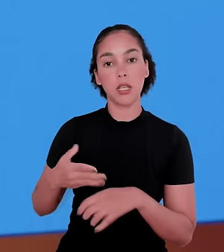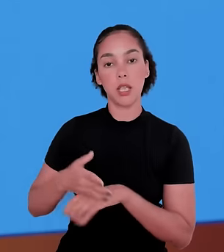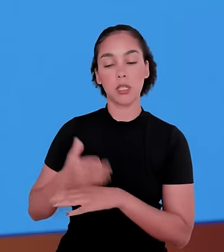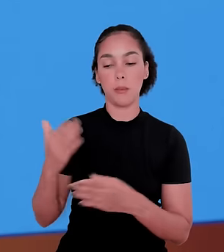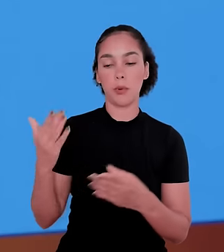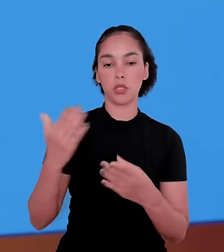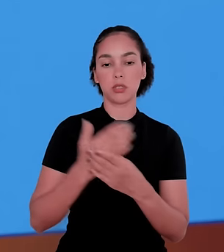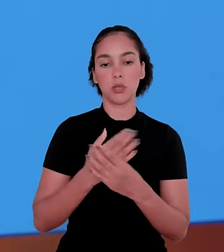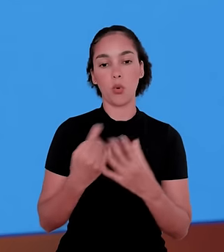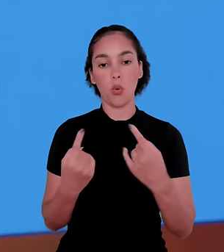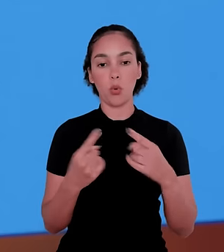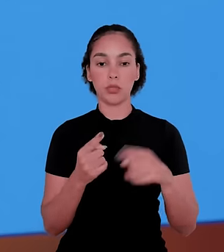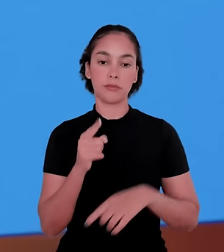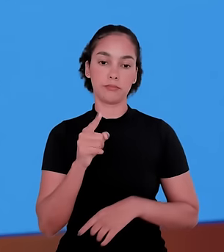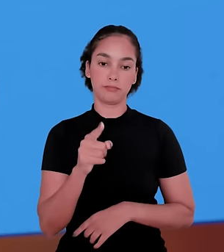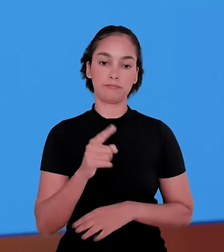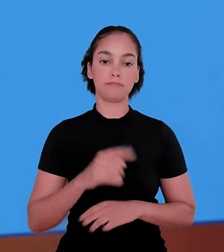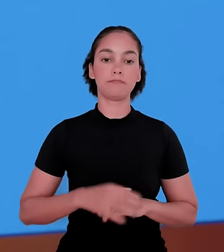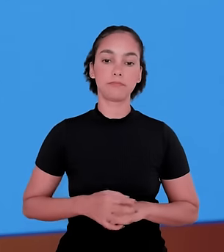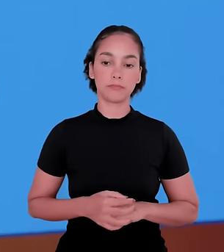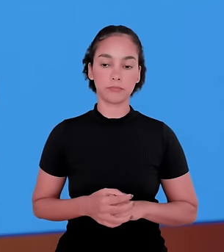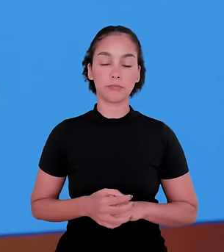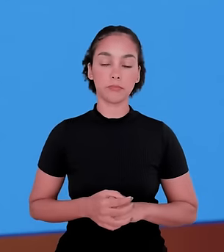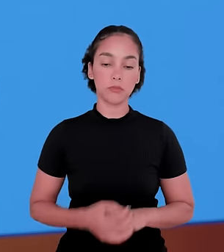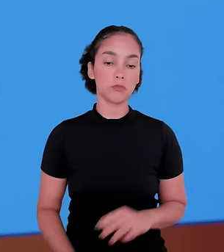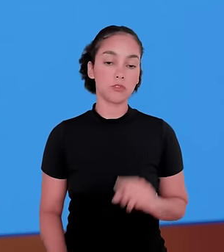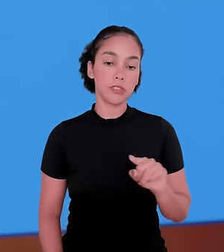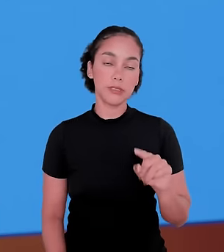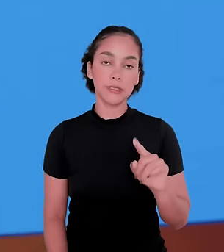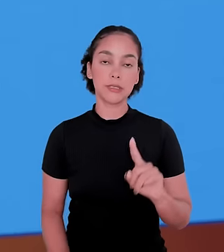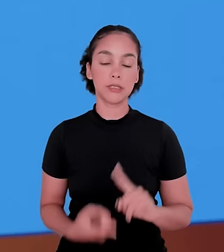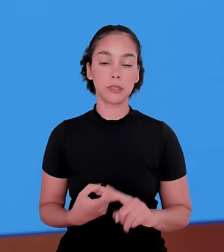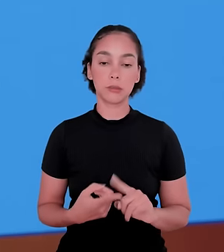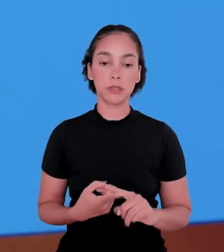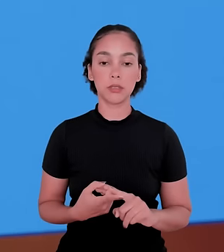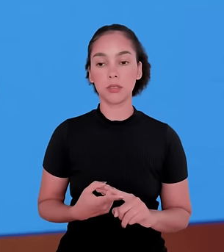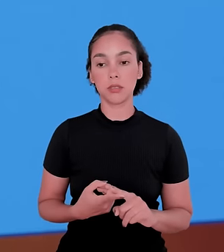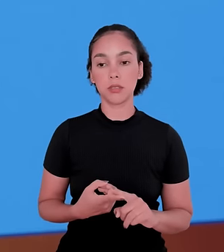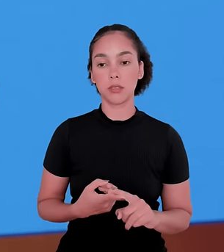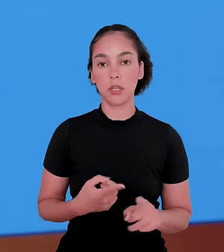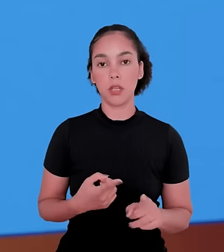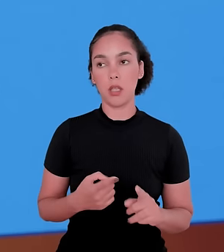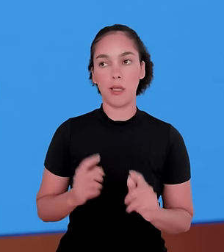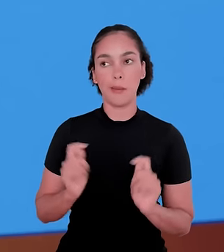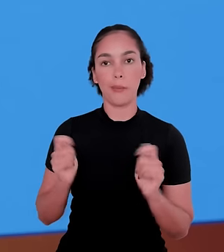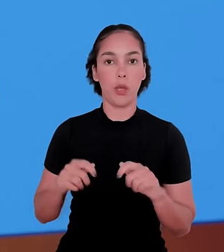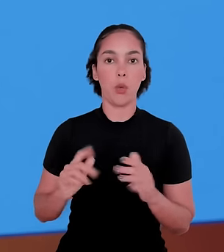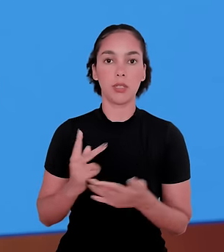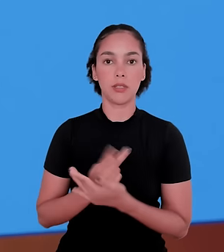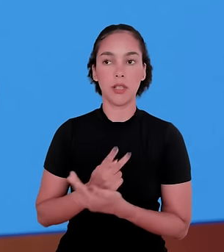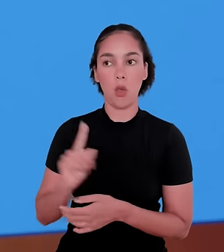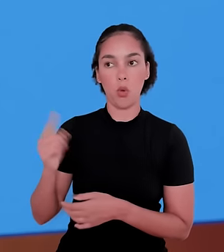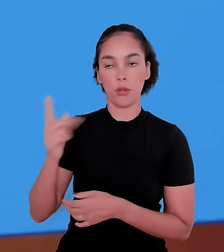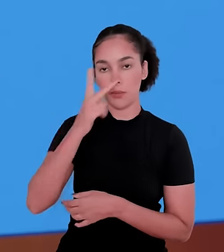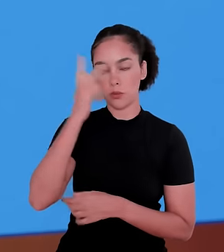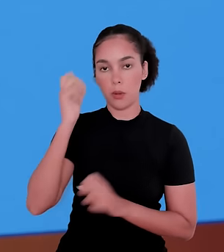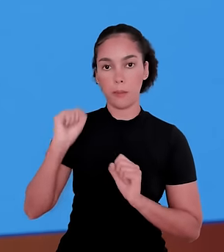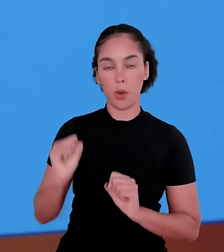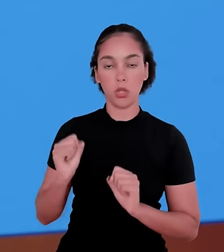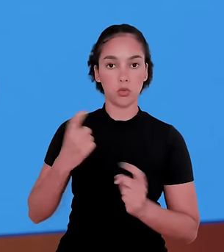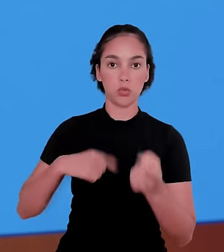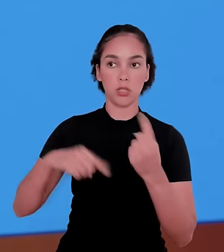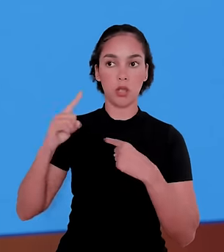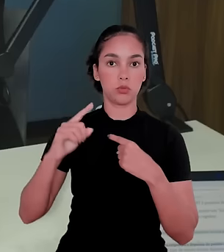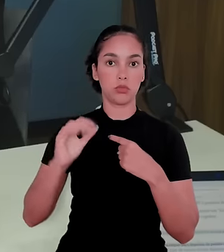judicial contra você inclusive sim e e você também não vai impedir de outras pessoas copiarem o seu nome se você fizer sucesso por